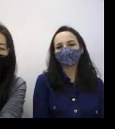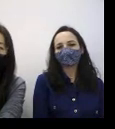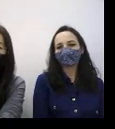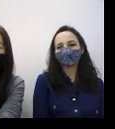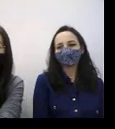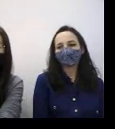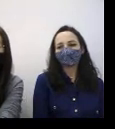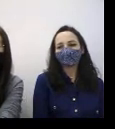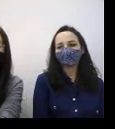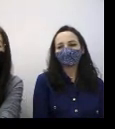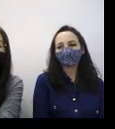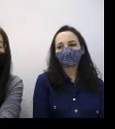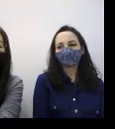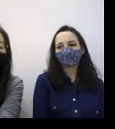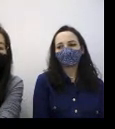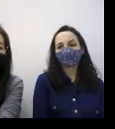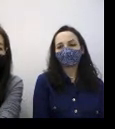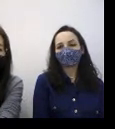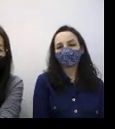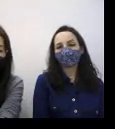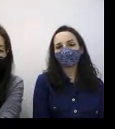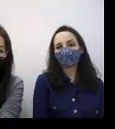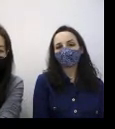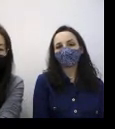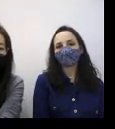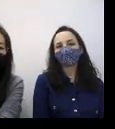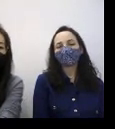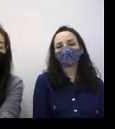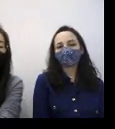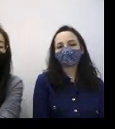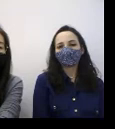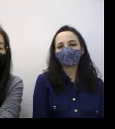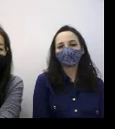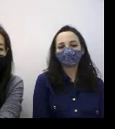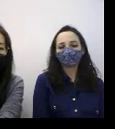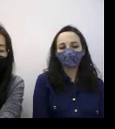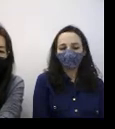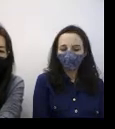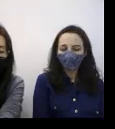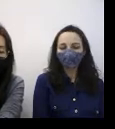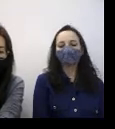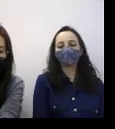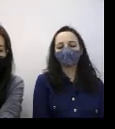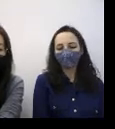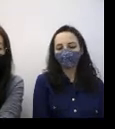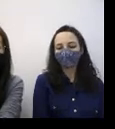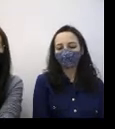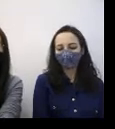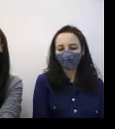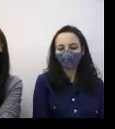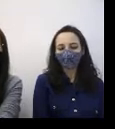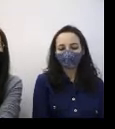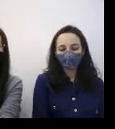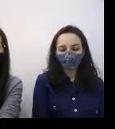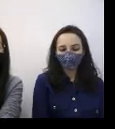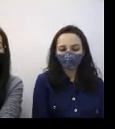alivia. Quando há uma persistência maior, uma intensidade maior,